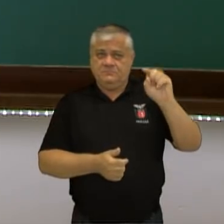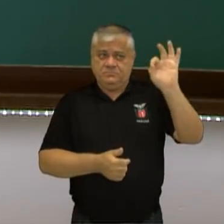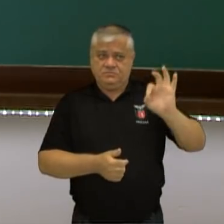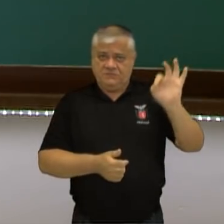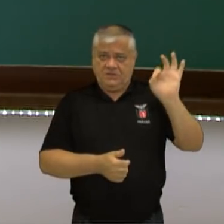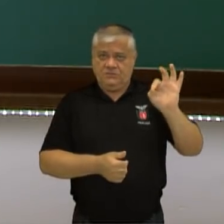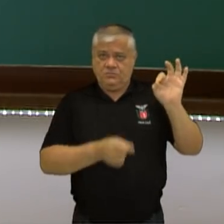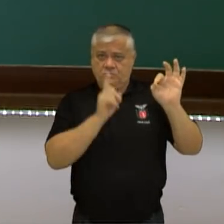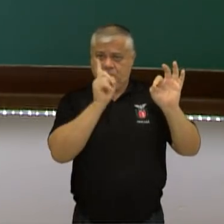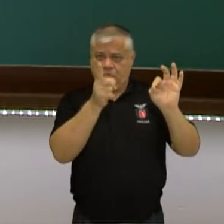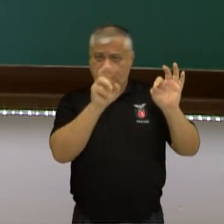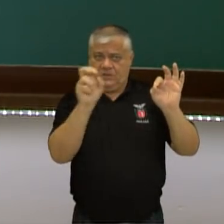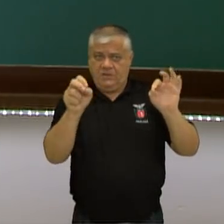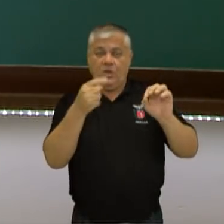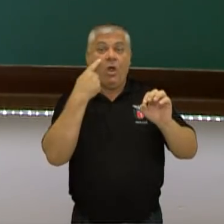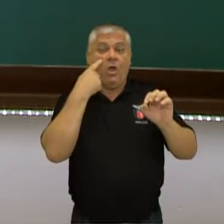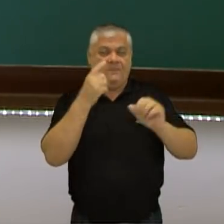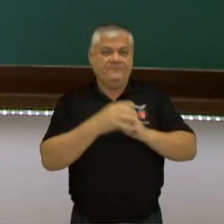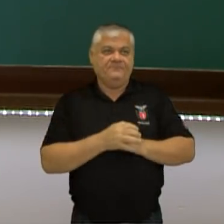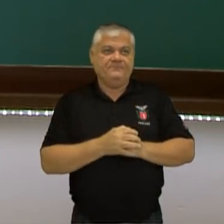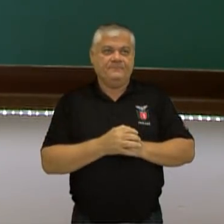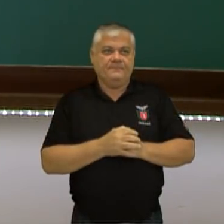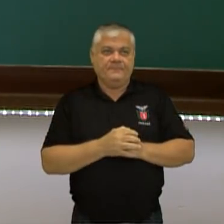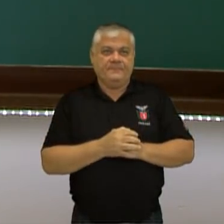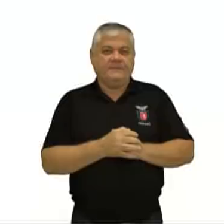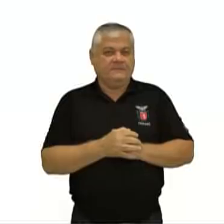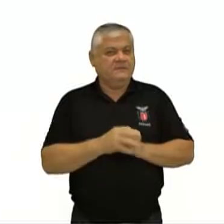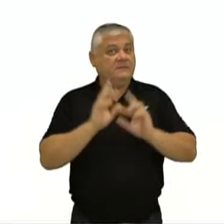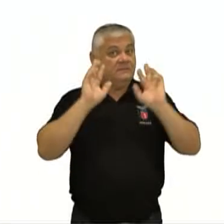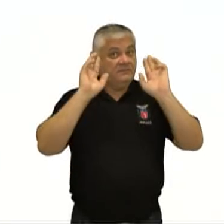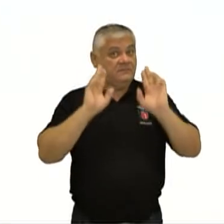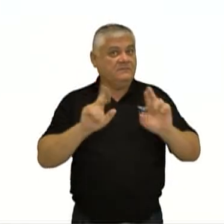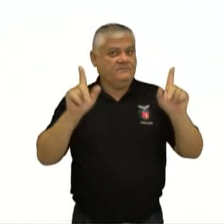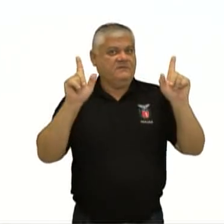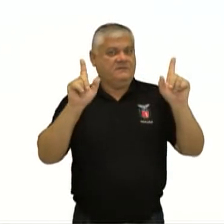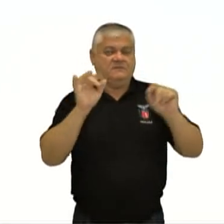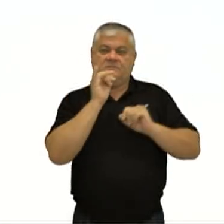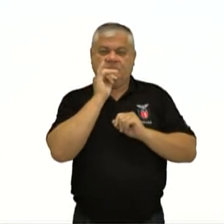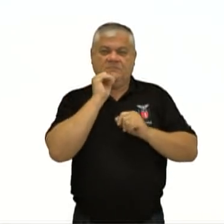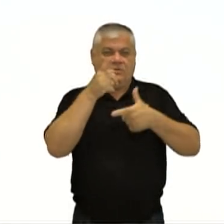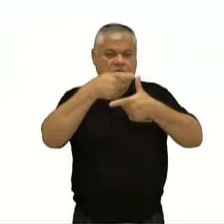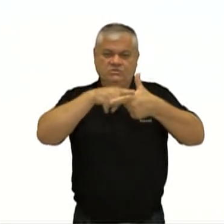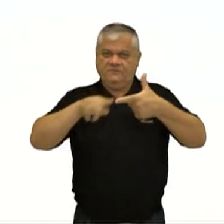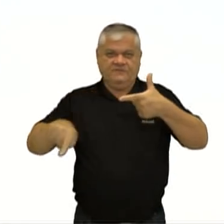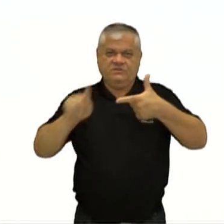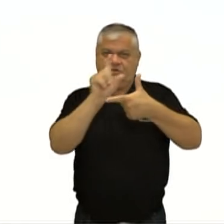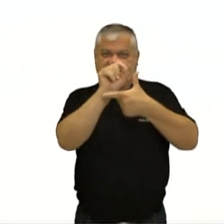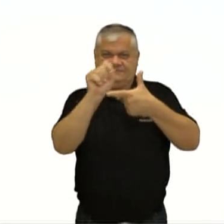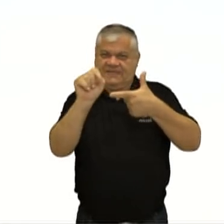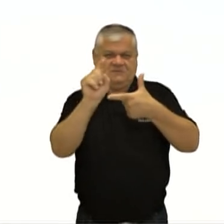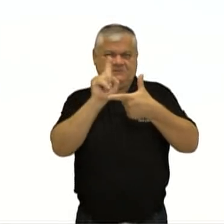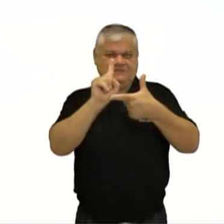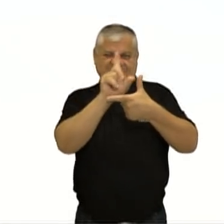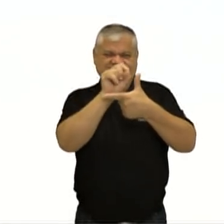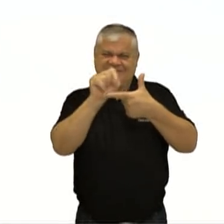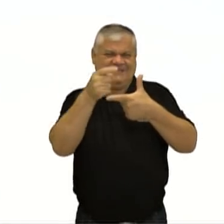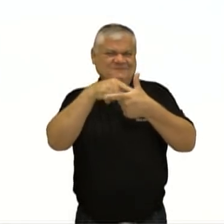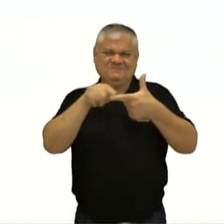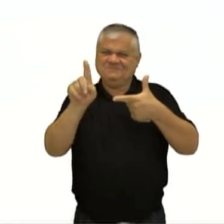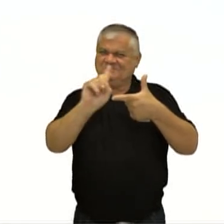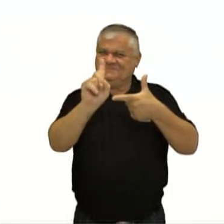Eu vou ter que fazer o esquema, olha só. Aqui eu fiz um pouquinho diferente. Eu não dividi por 100. Por que eu não dividi por